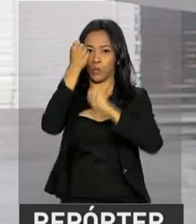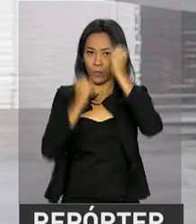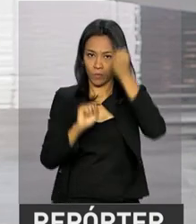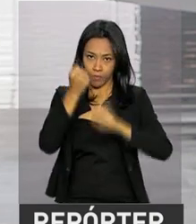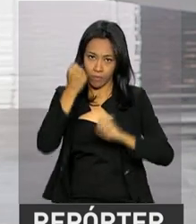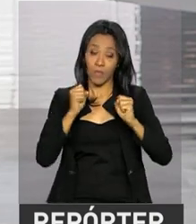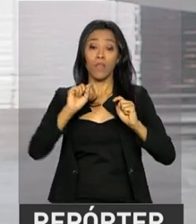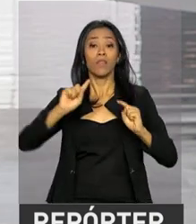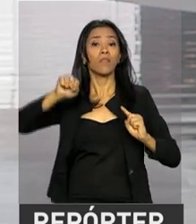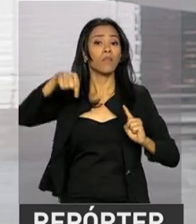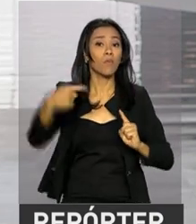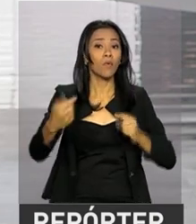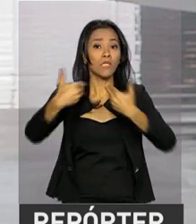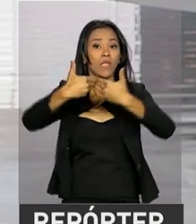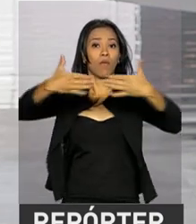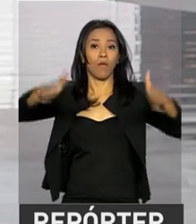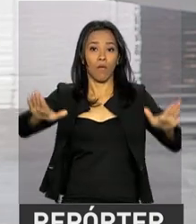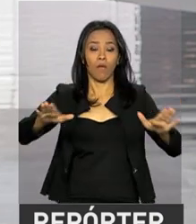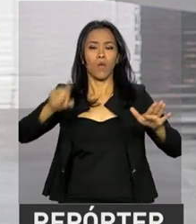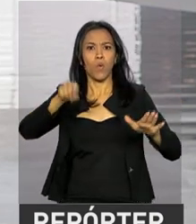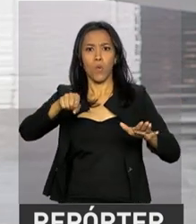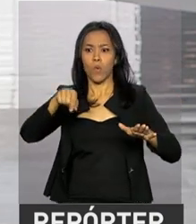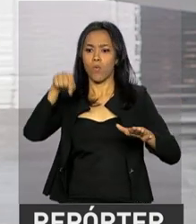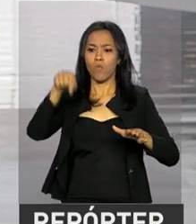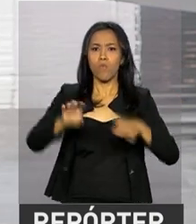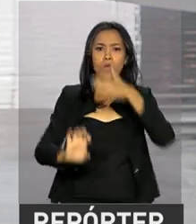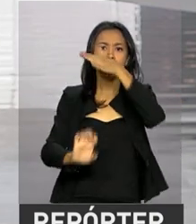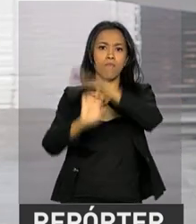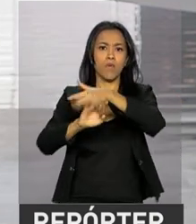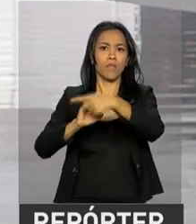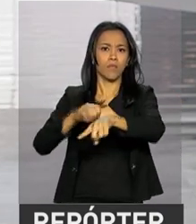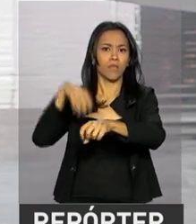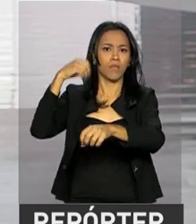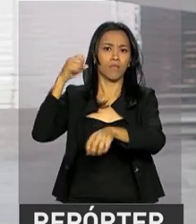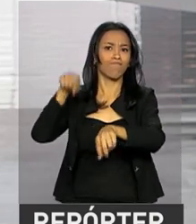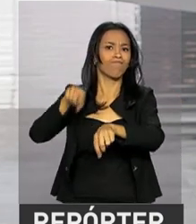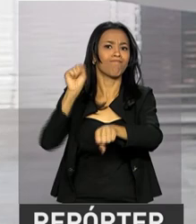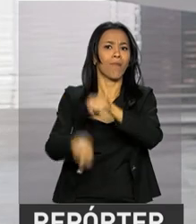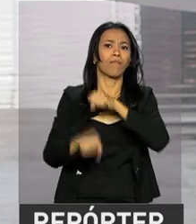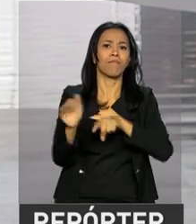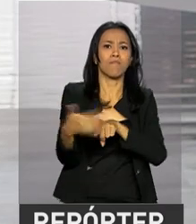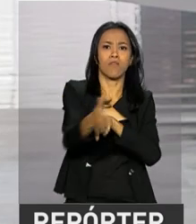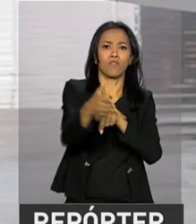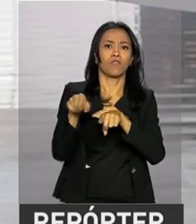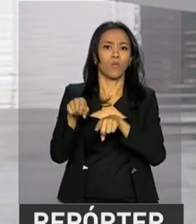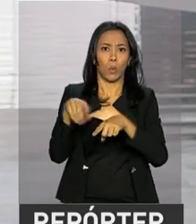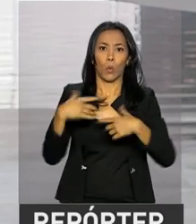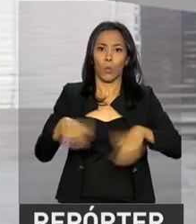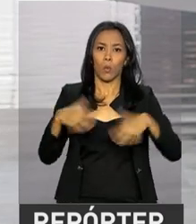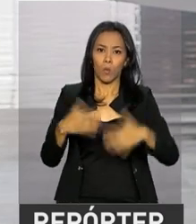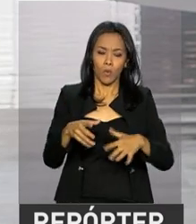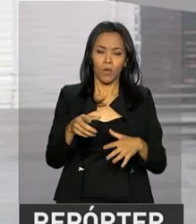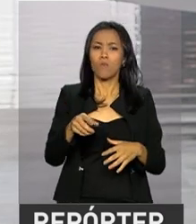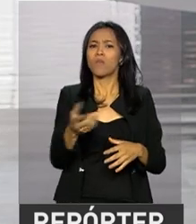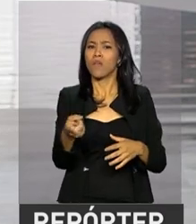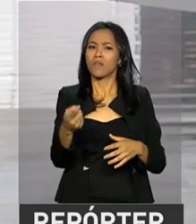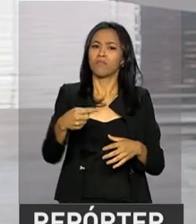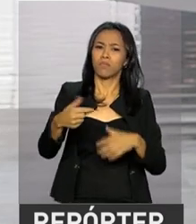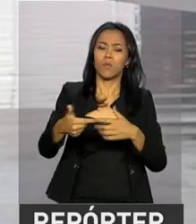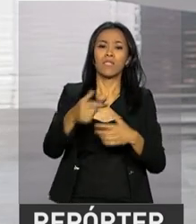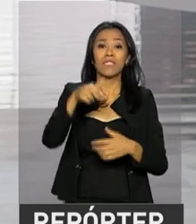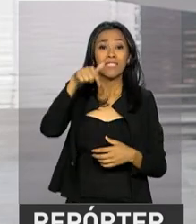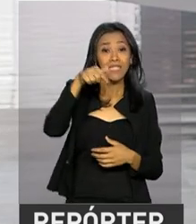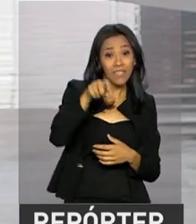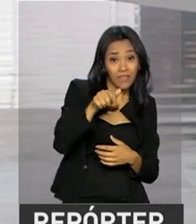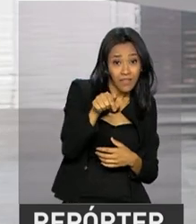inaugura o maior abatedor de peixes do país que deverá abater e processar 75